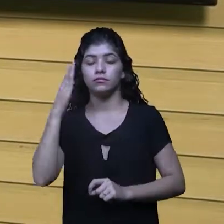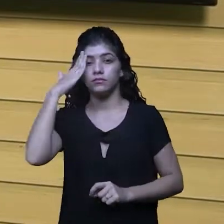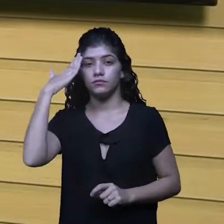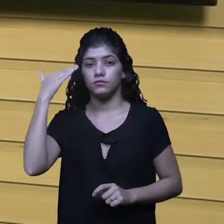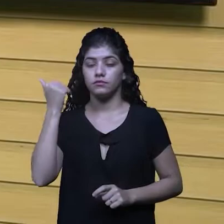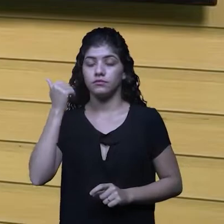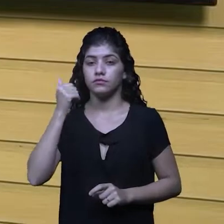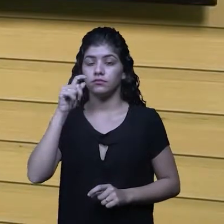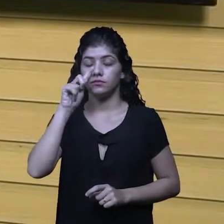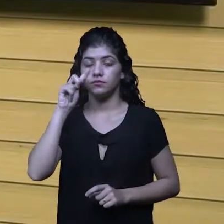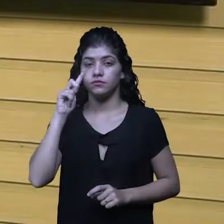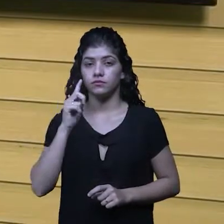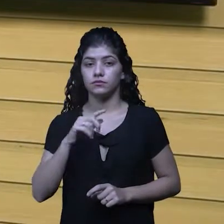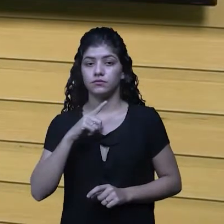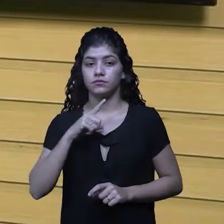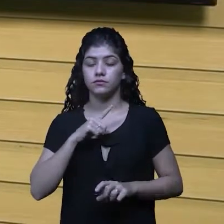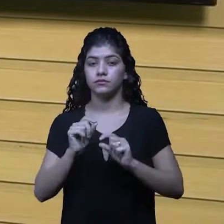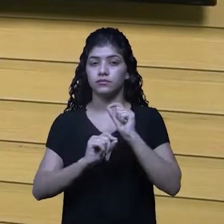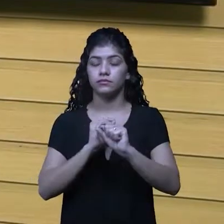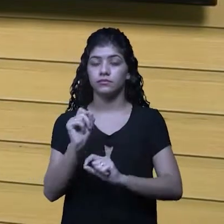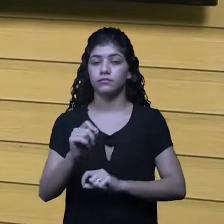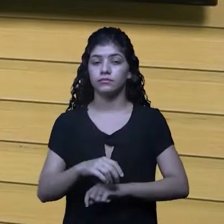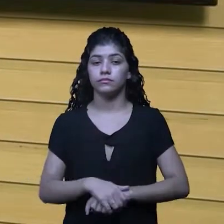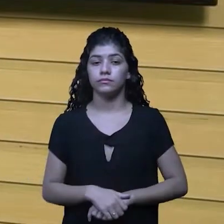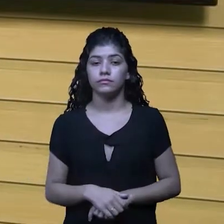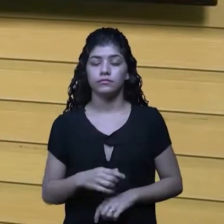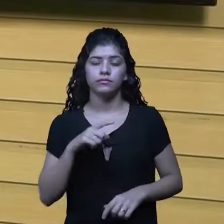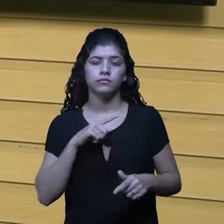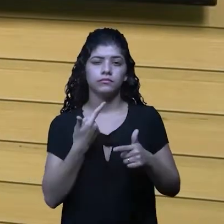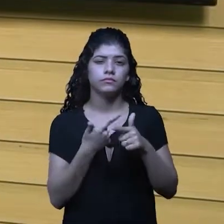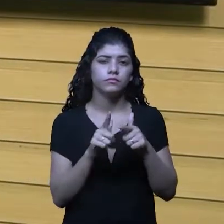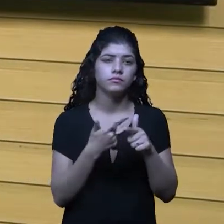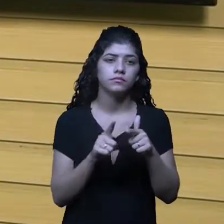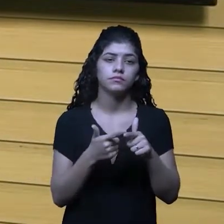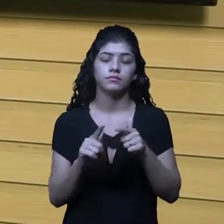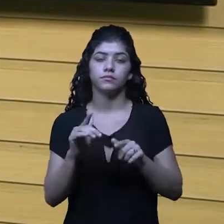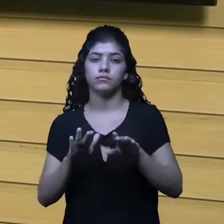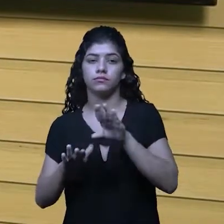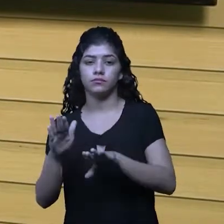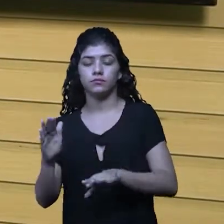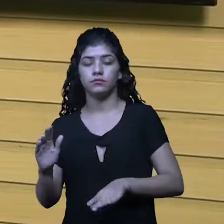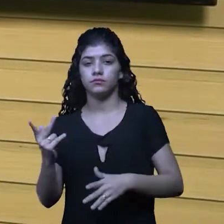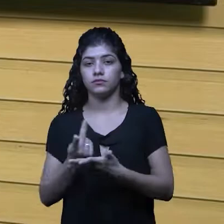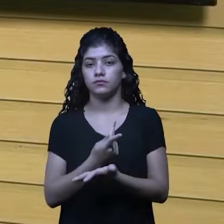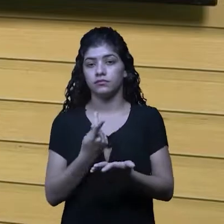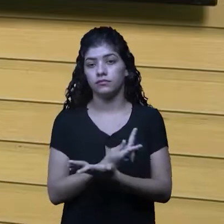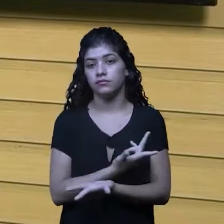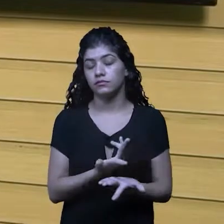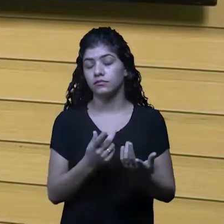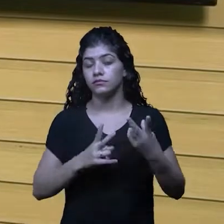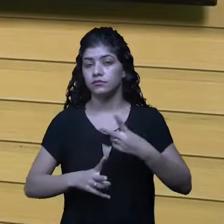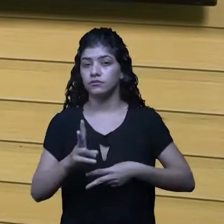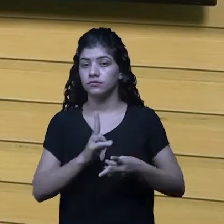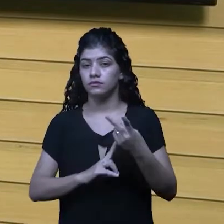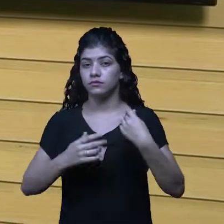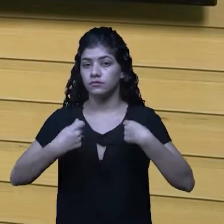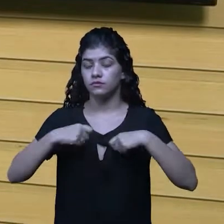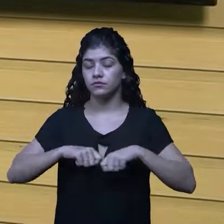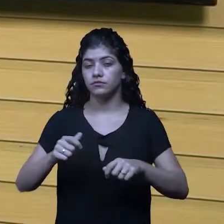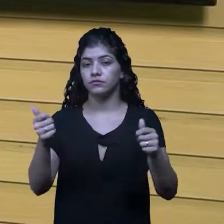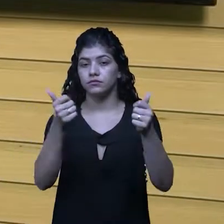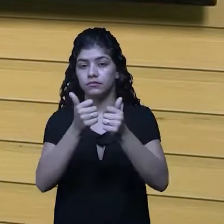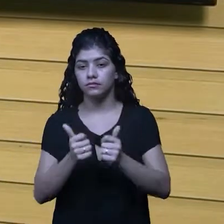saber se o aparelho, o instrumento, se ele está com algum defeito, se está medindo alguma coisa da forma errada. E aí você precisa fazer